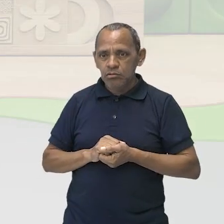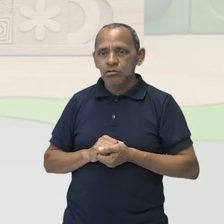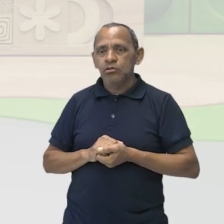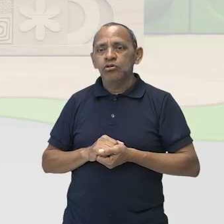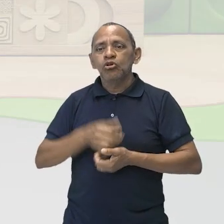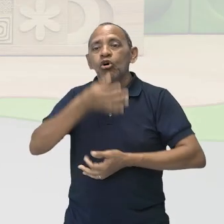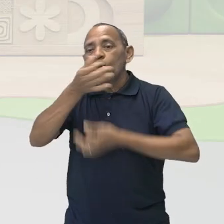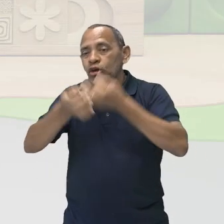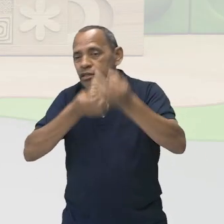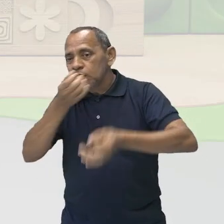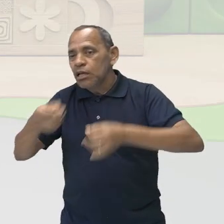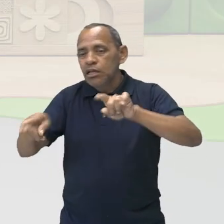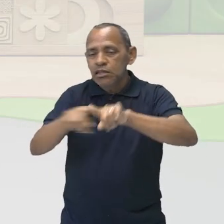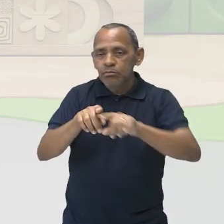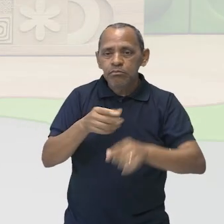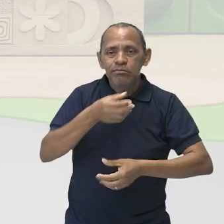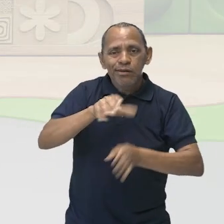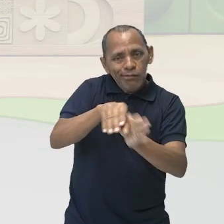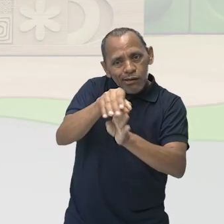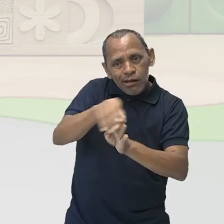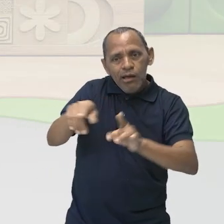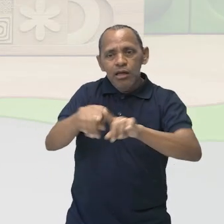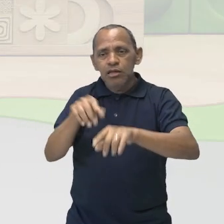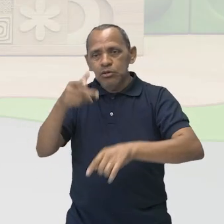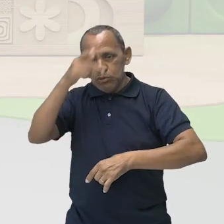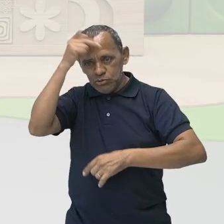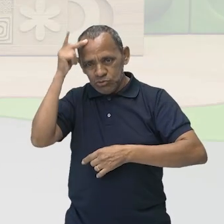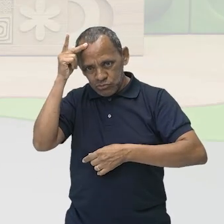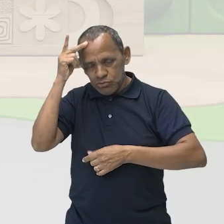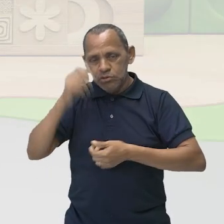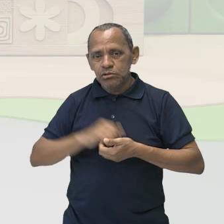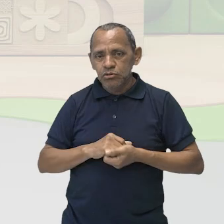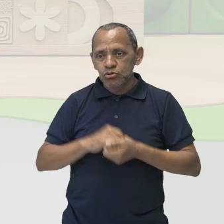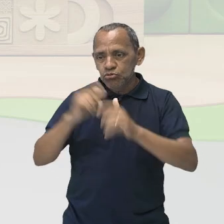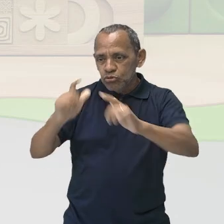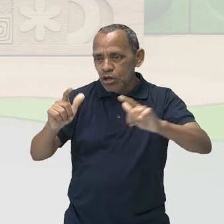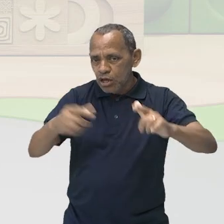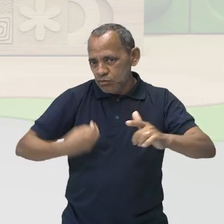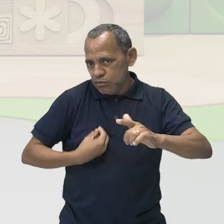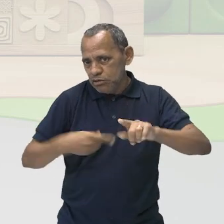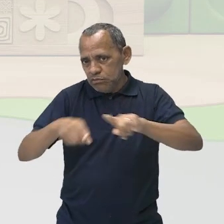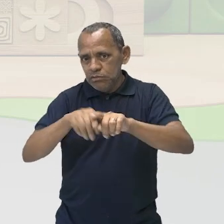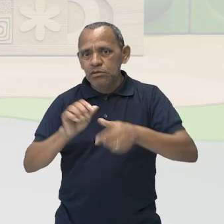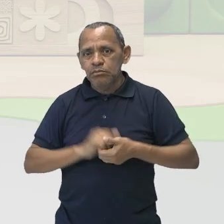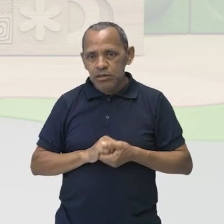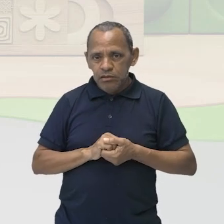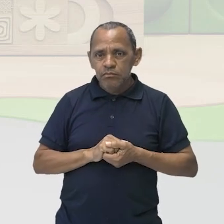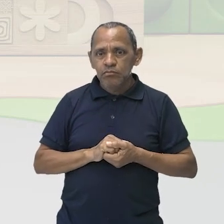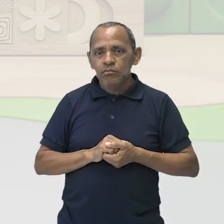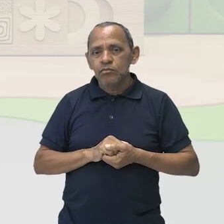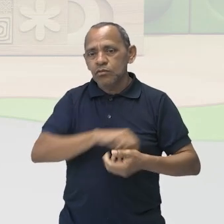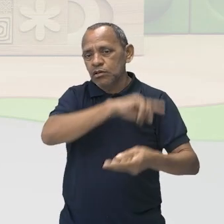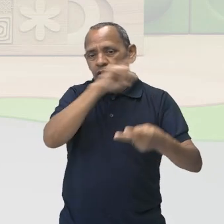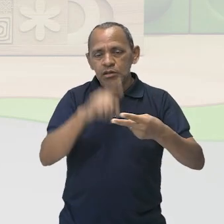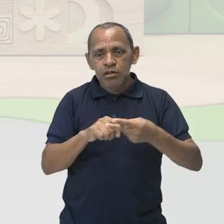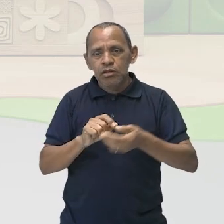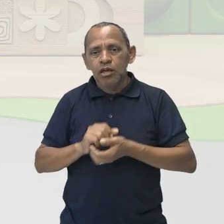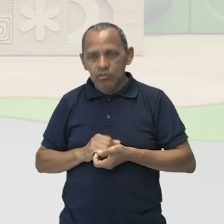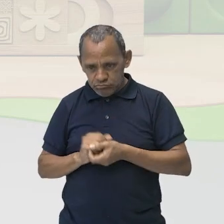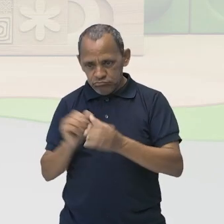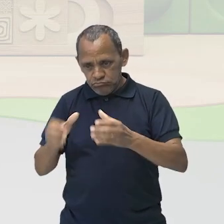locais que estão expostos a esses tremores. Bem, outro fenômeno natural que produz infração são as erupções